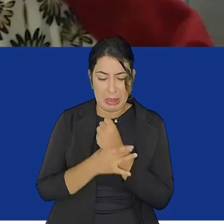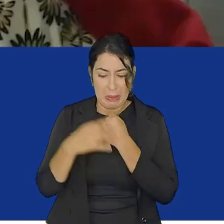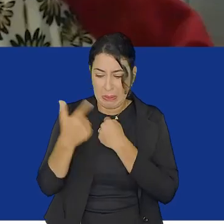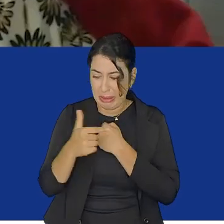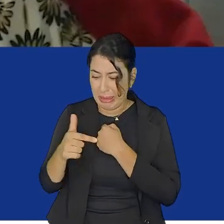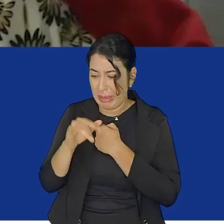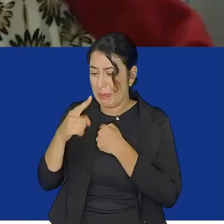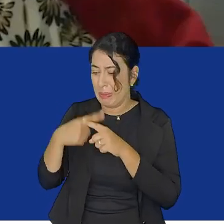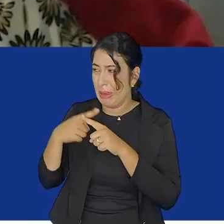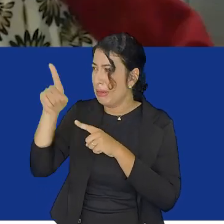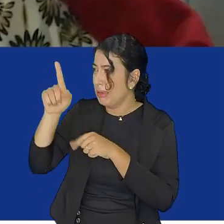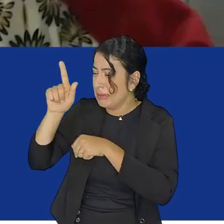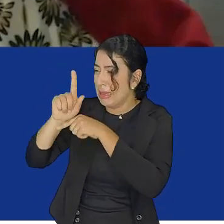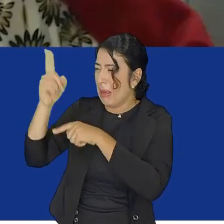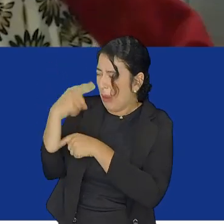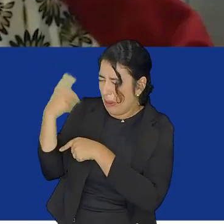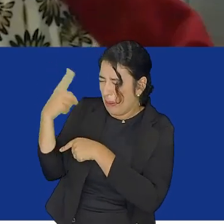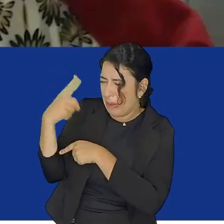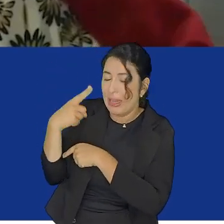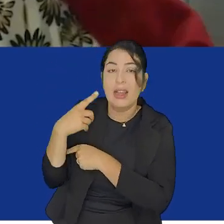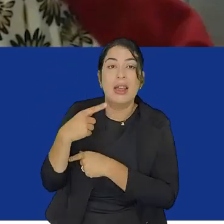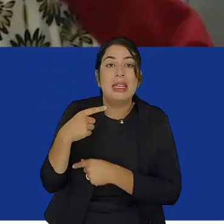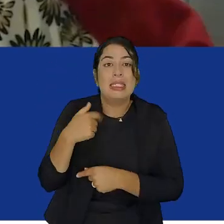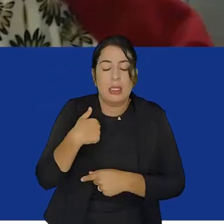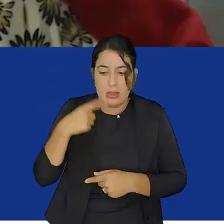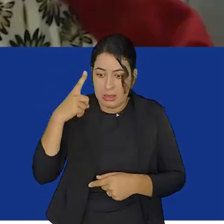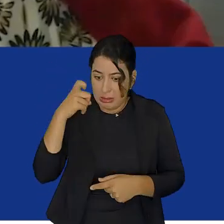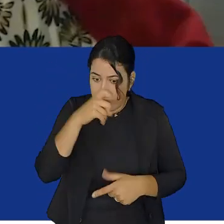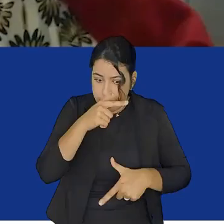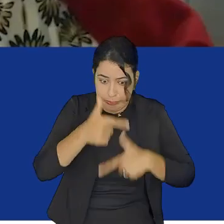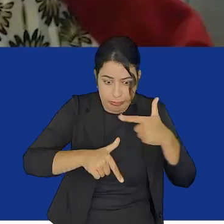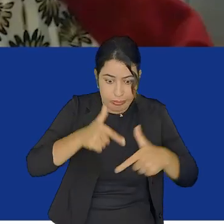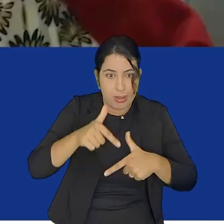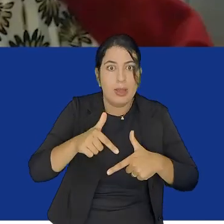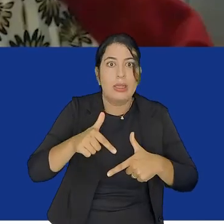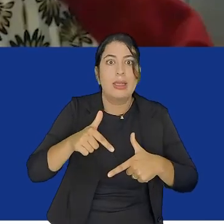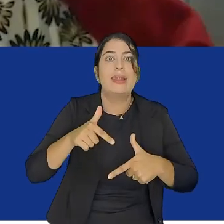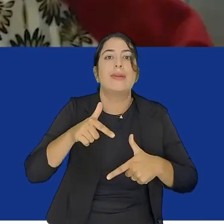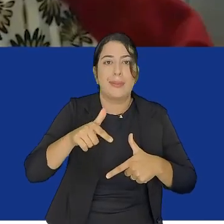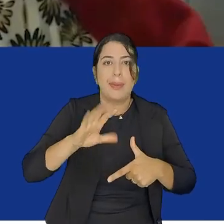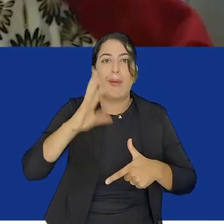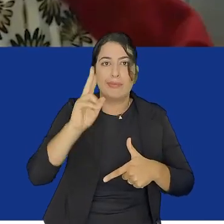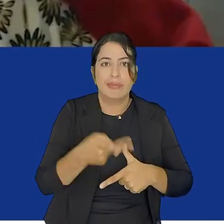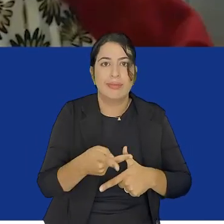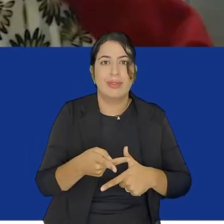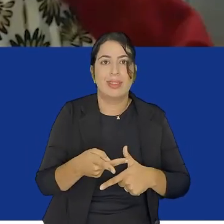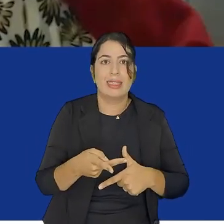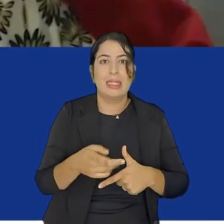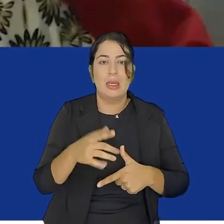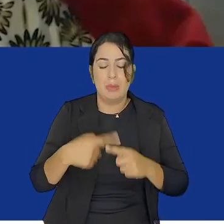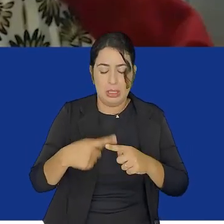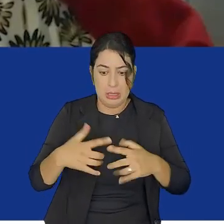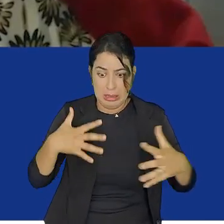ou da gestora se eu cometer um erro, fica muito difícil trabalhar, fica muito, né? E a chance de acontecer o erro só aumenta, né? Porque quanto mais tenso eu